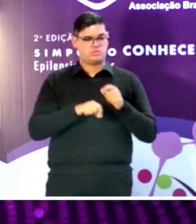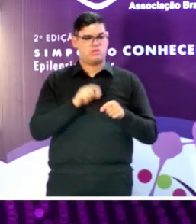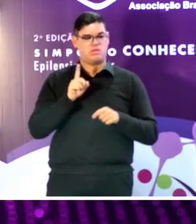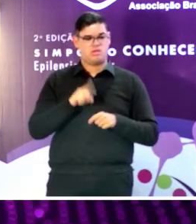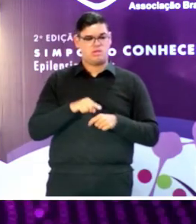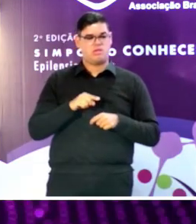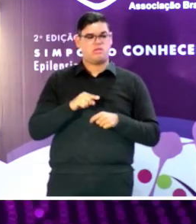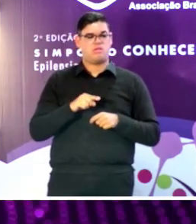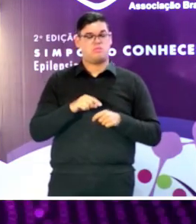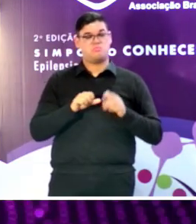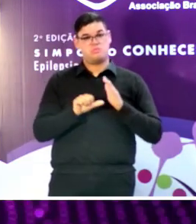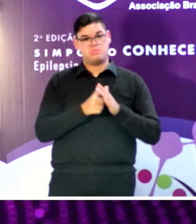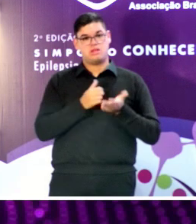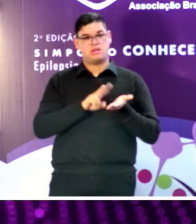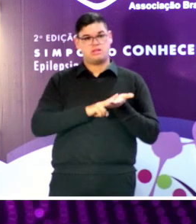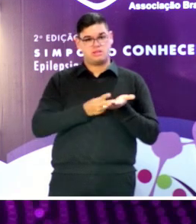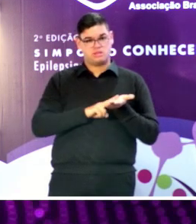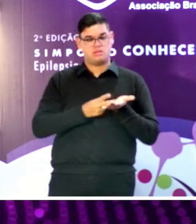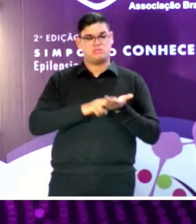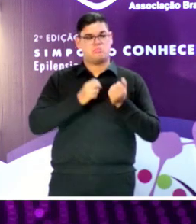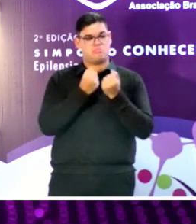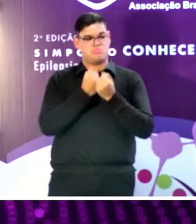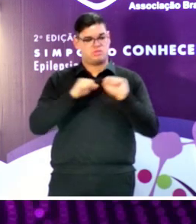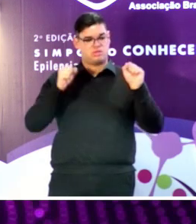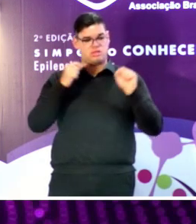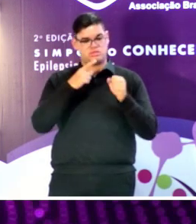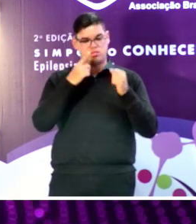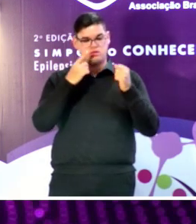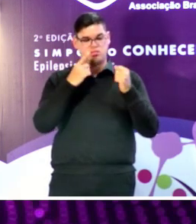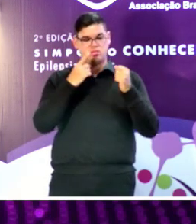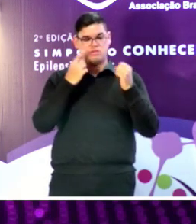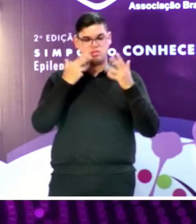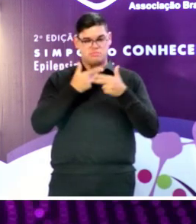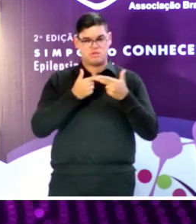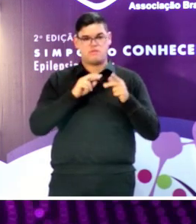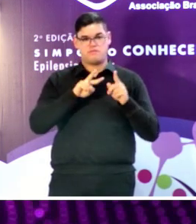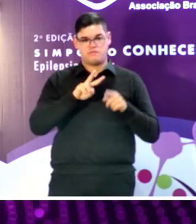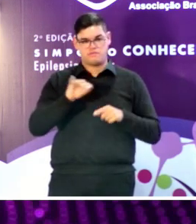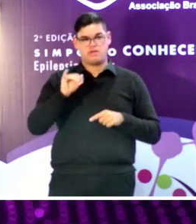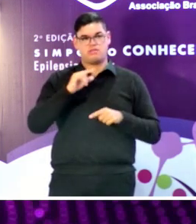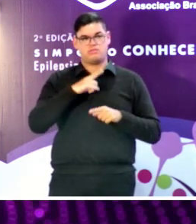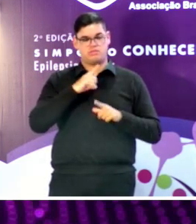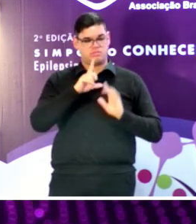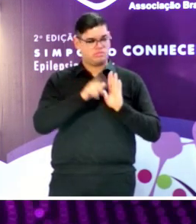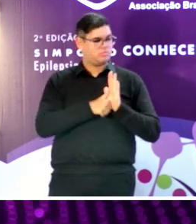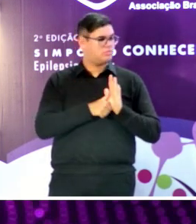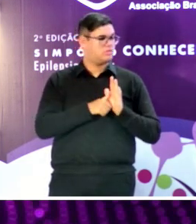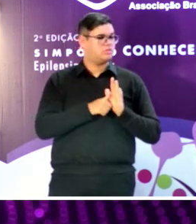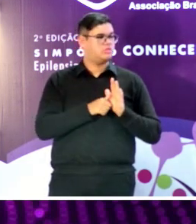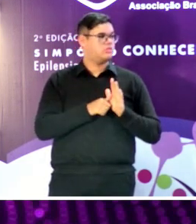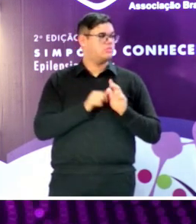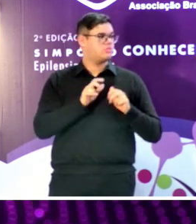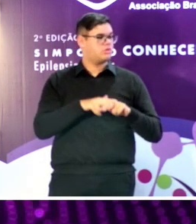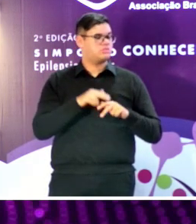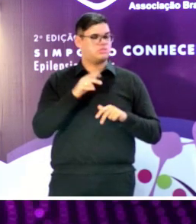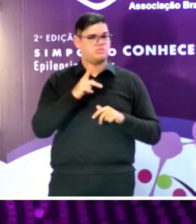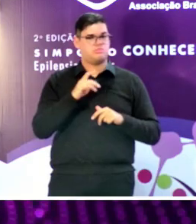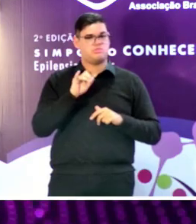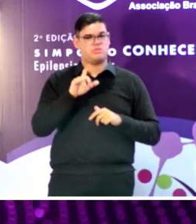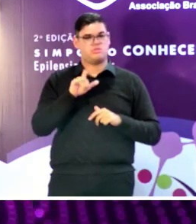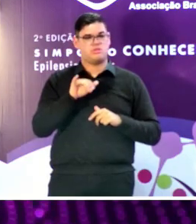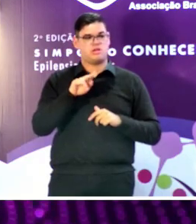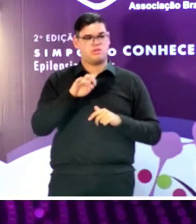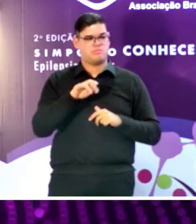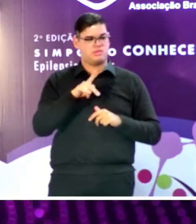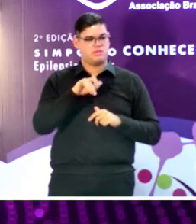primeira crise epilética que esse animal vai ter após a administração da pilocarpina. E aí, então, a